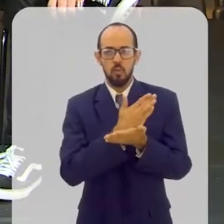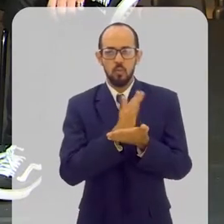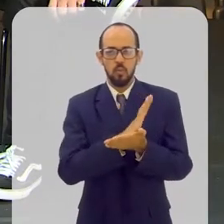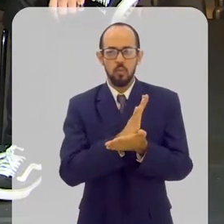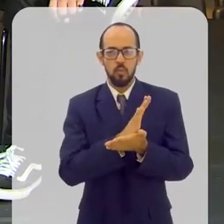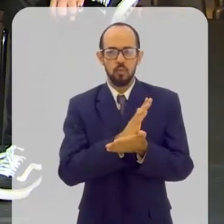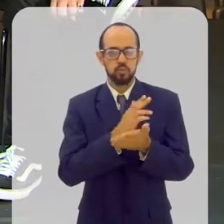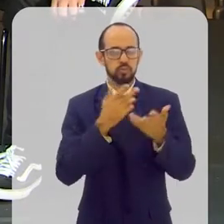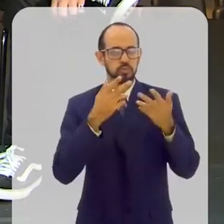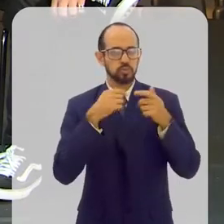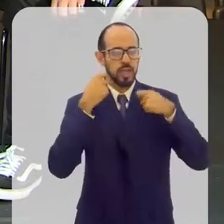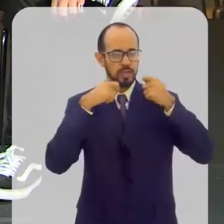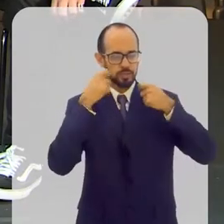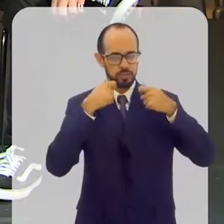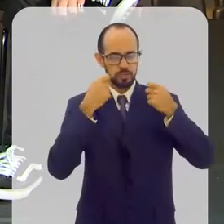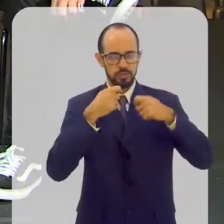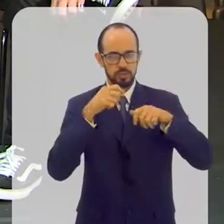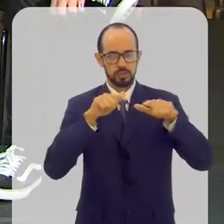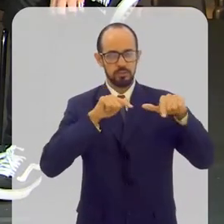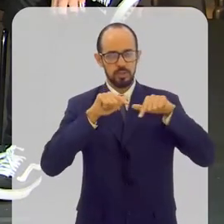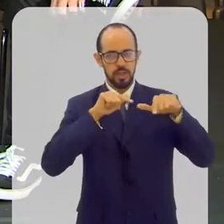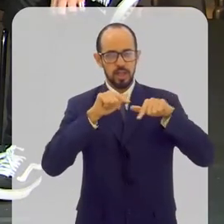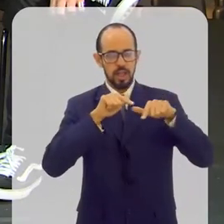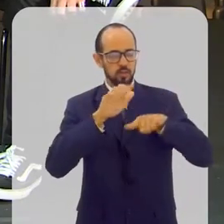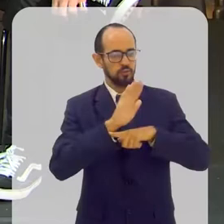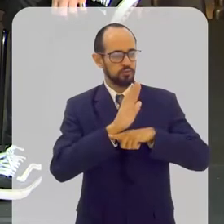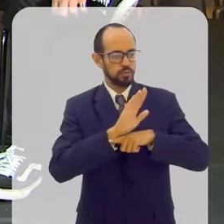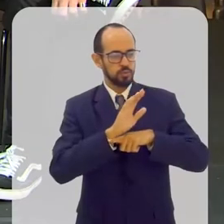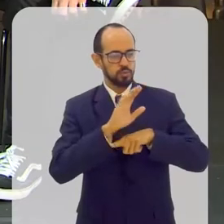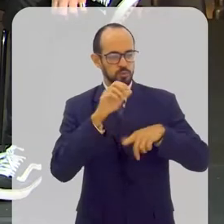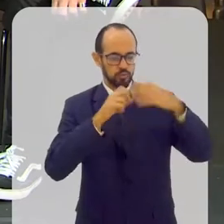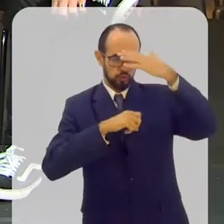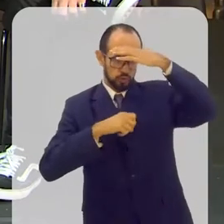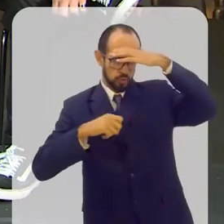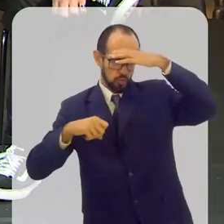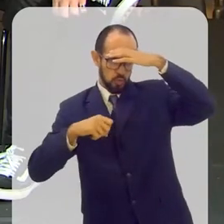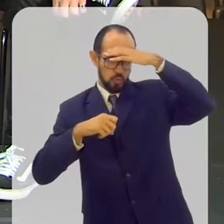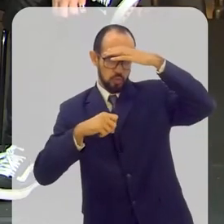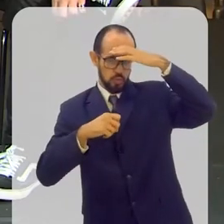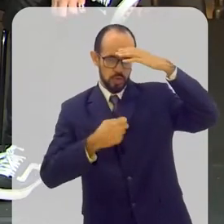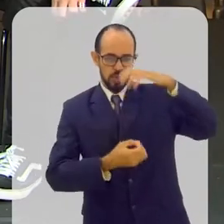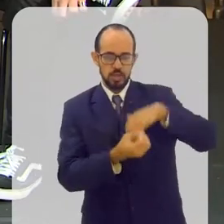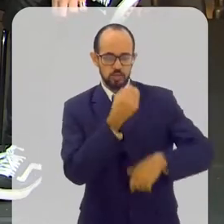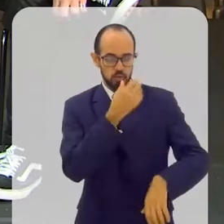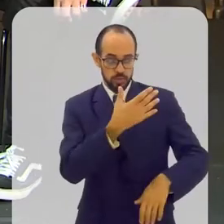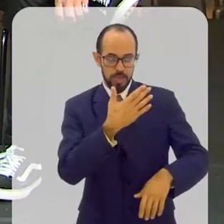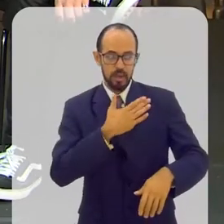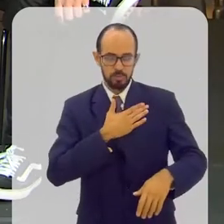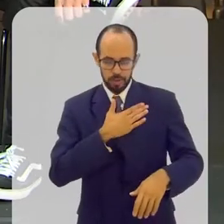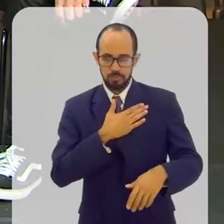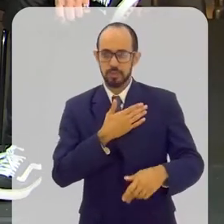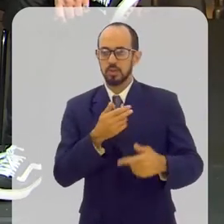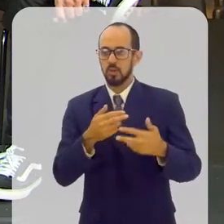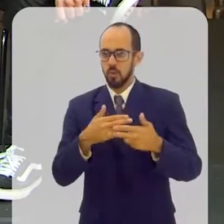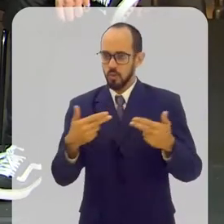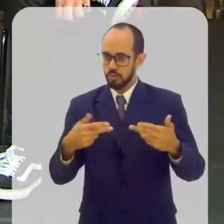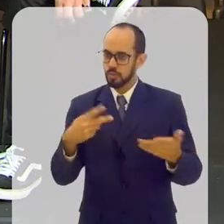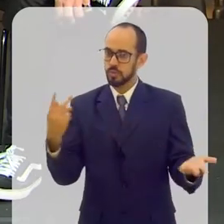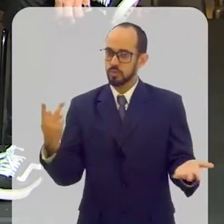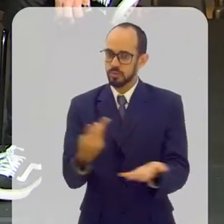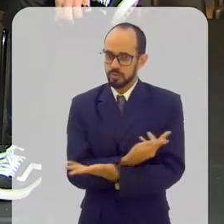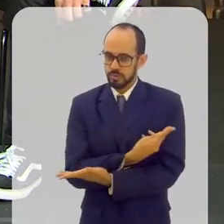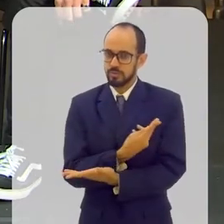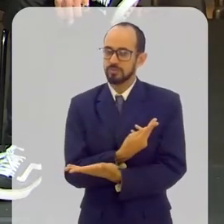trabalharam no filme do Chico Xavier. Sei. E eles contam as coisas que aconteciam